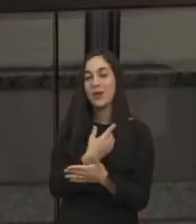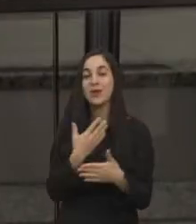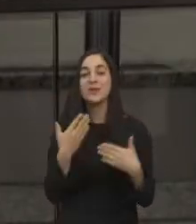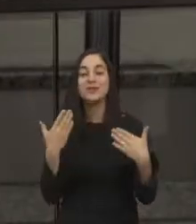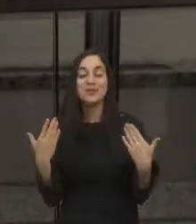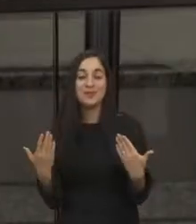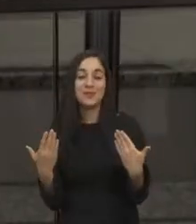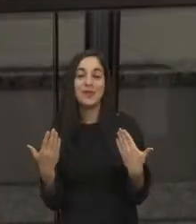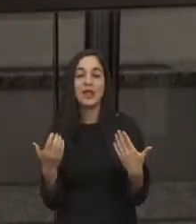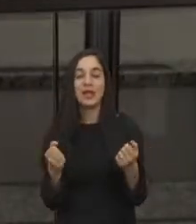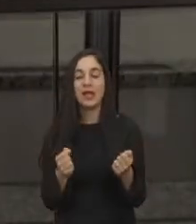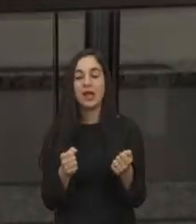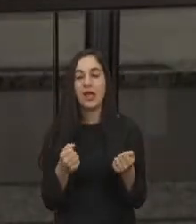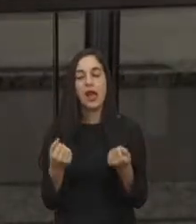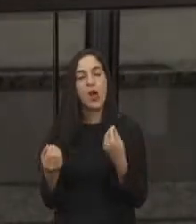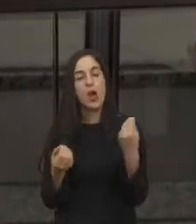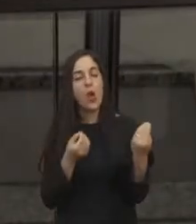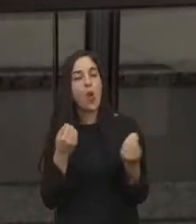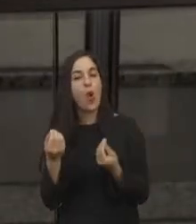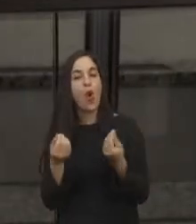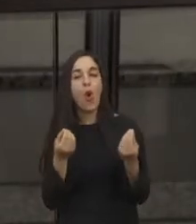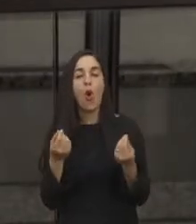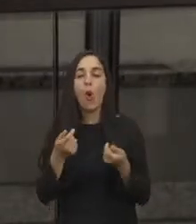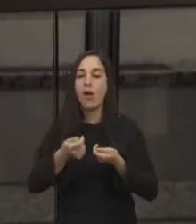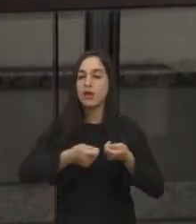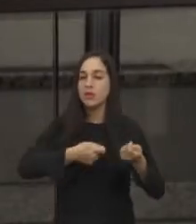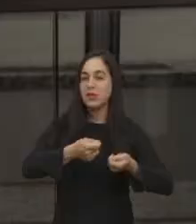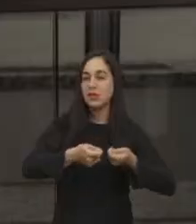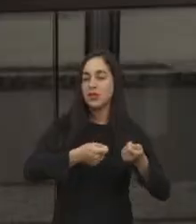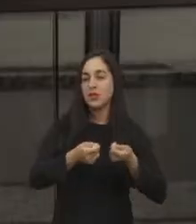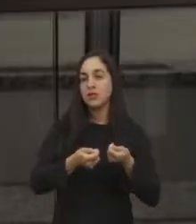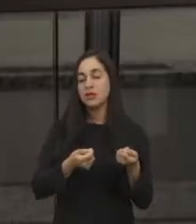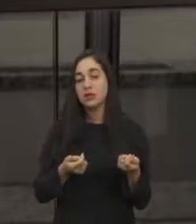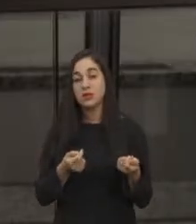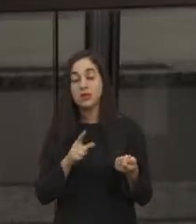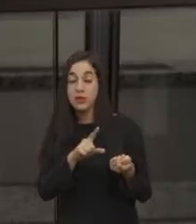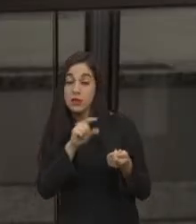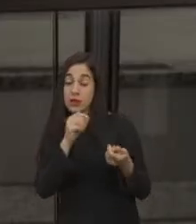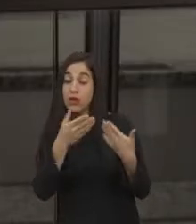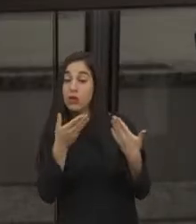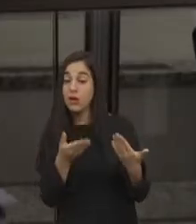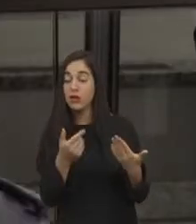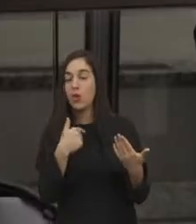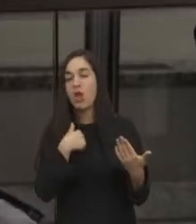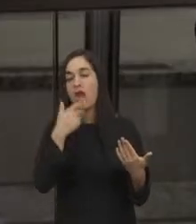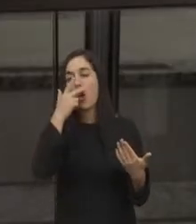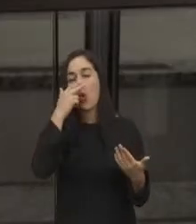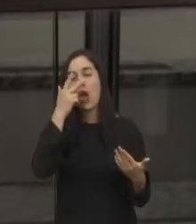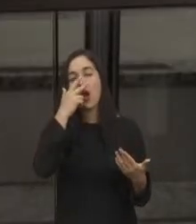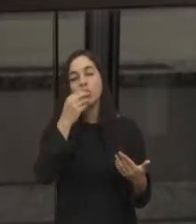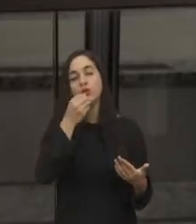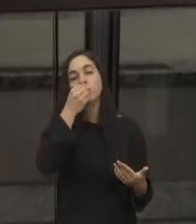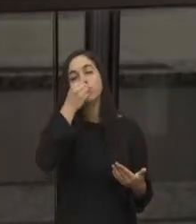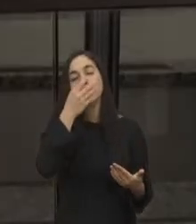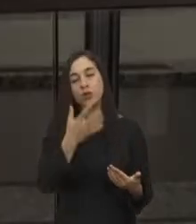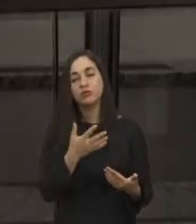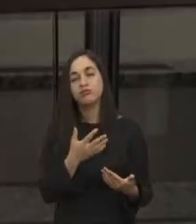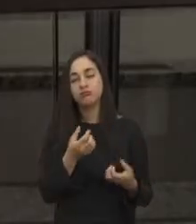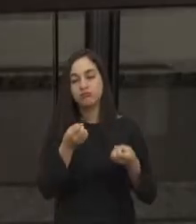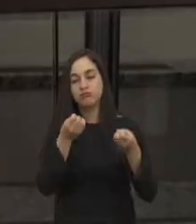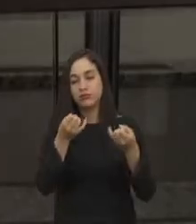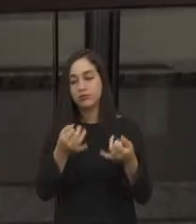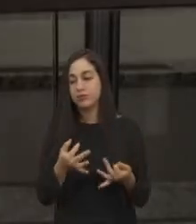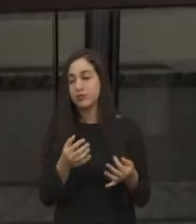da questão de como que funciona, como é que a administração foi contemplado, então acho que vale a pena elucidar,